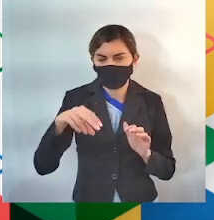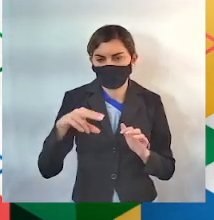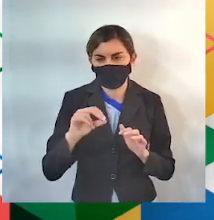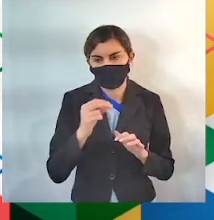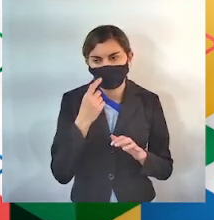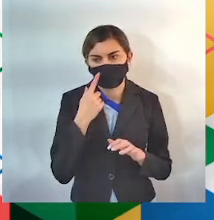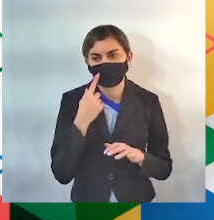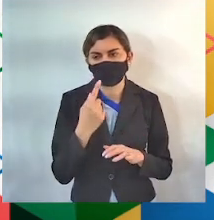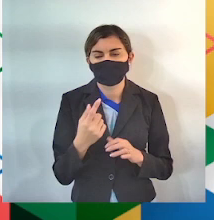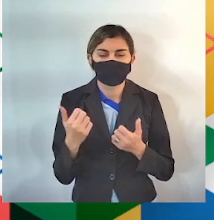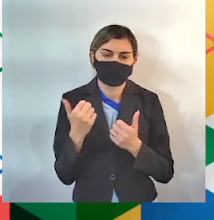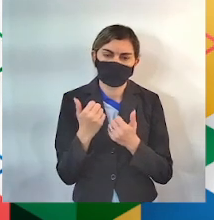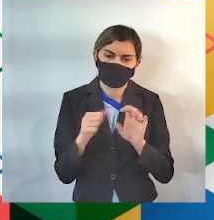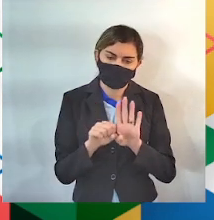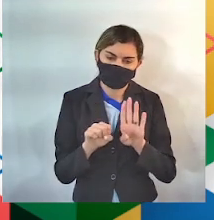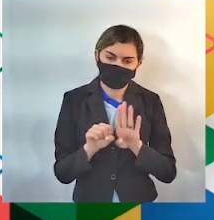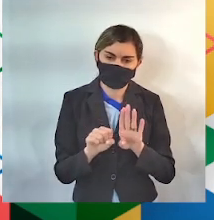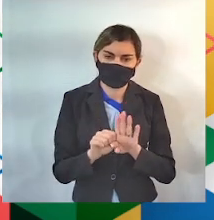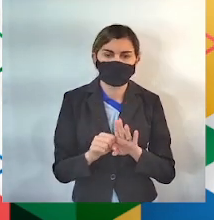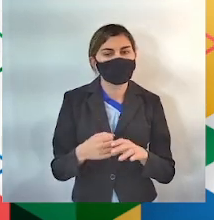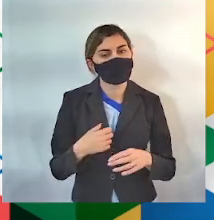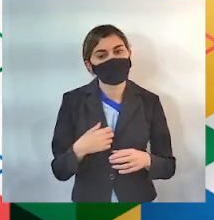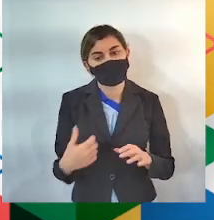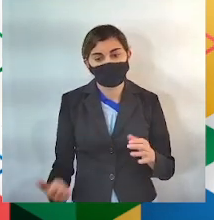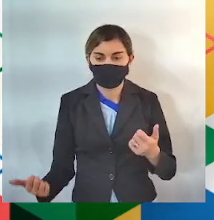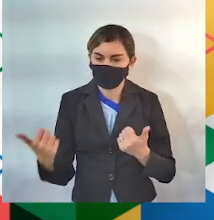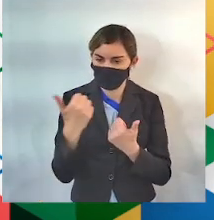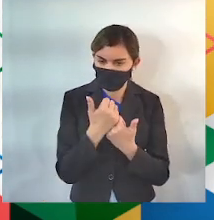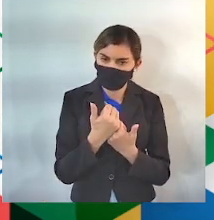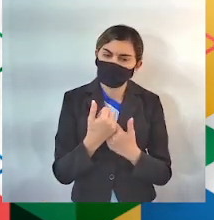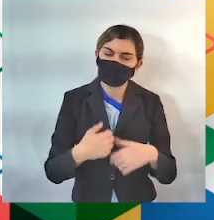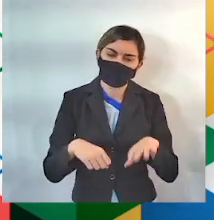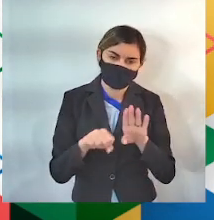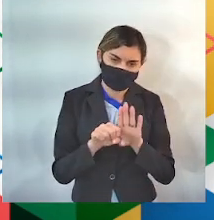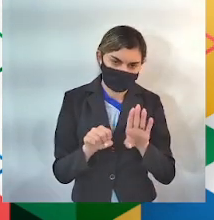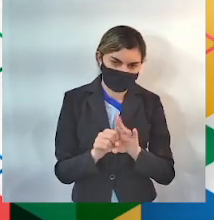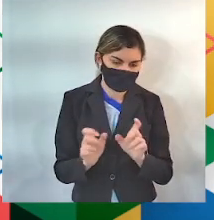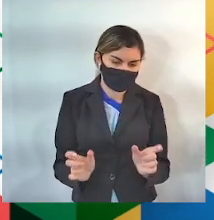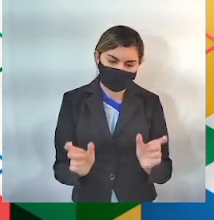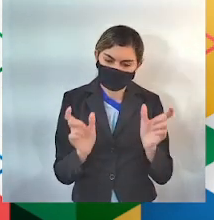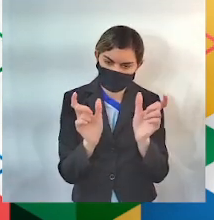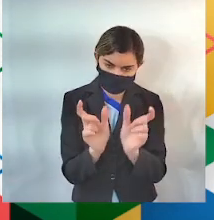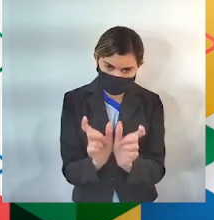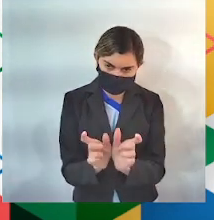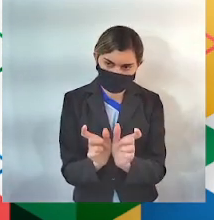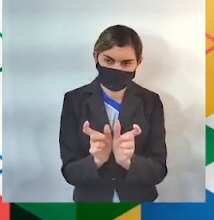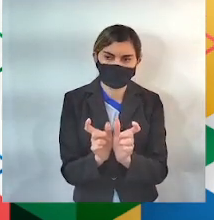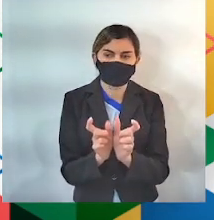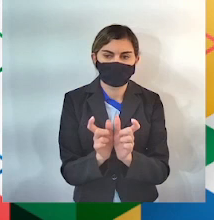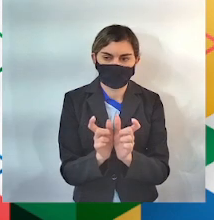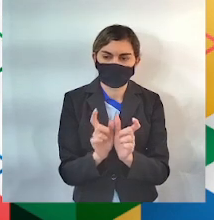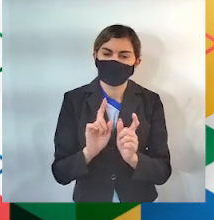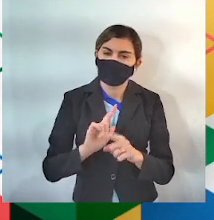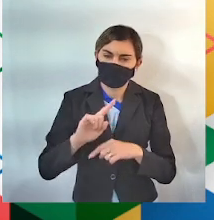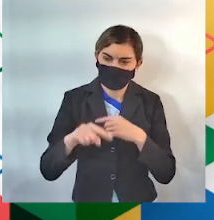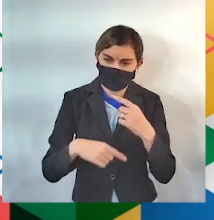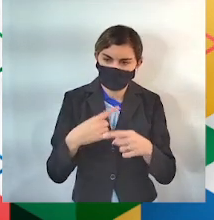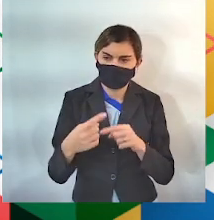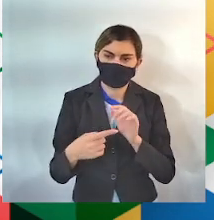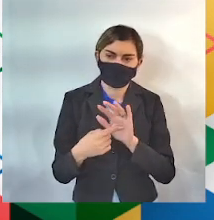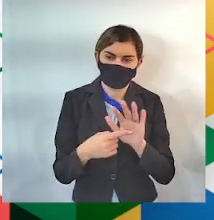ali substantivos, que substituem os substantivos ao longo do discurso, e